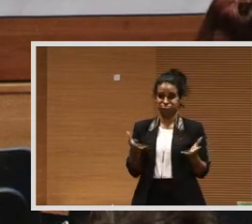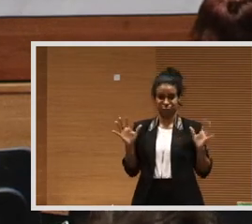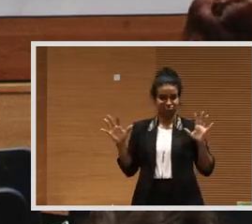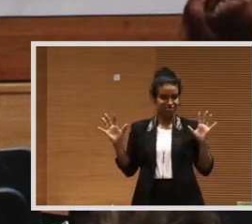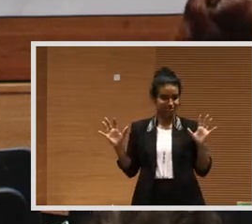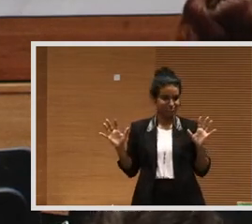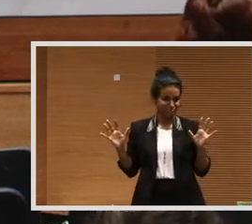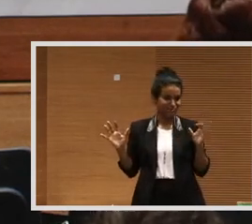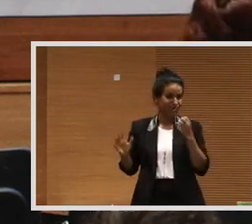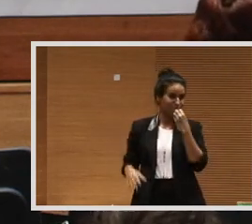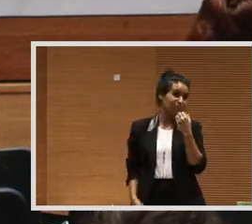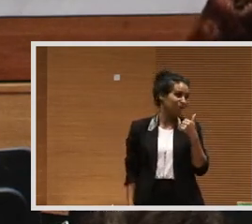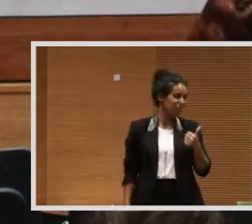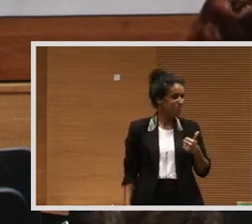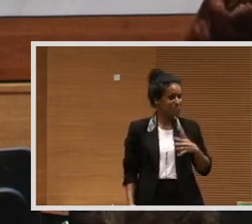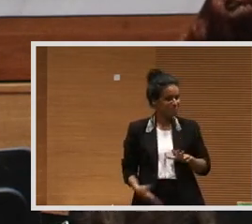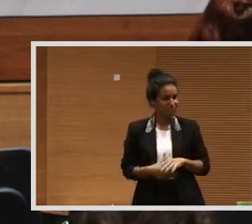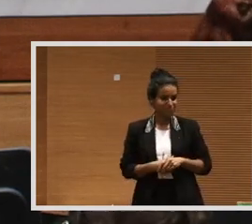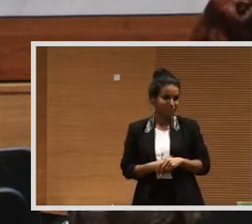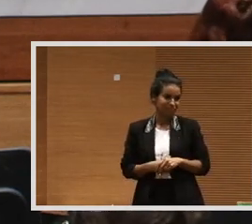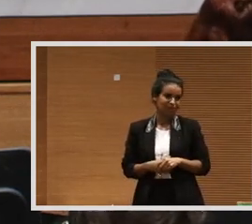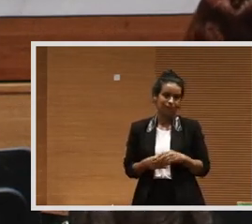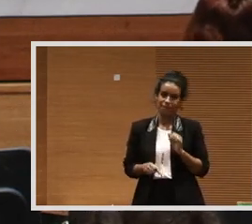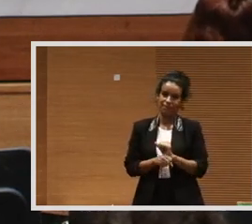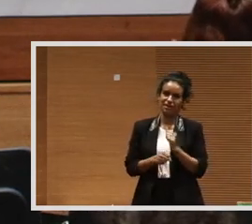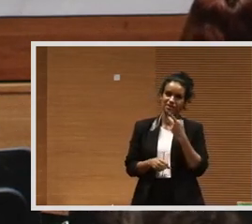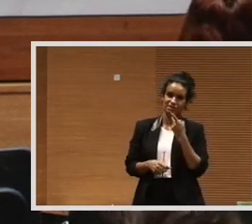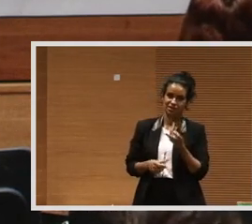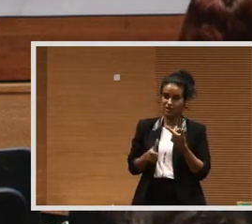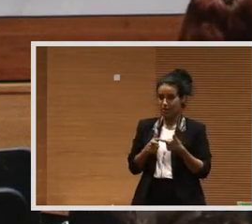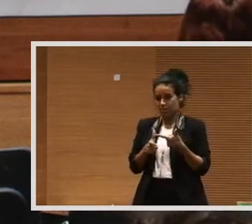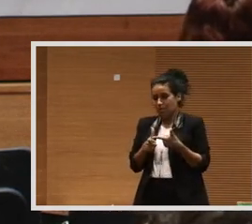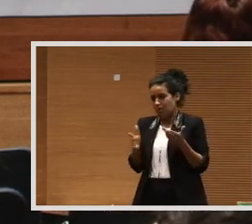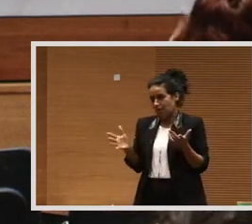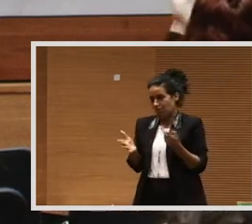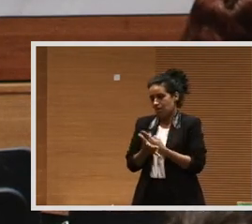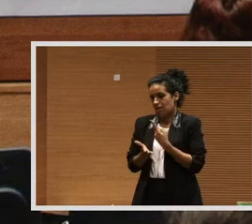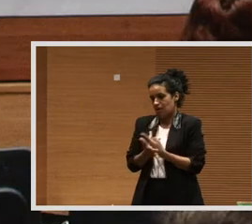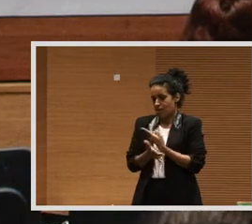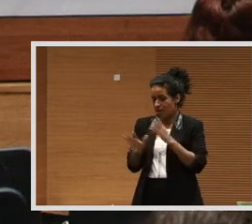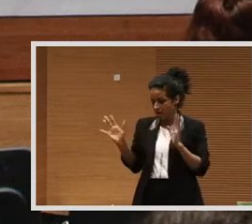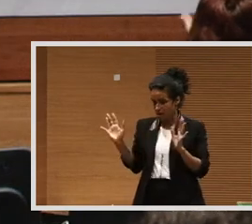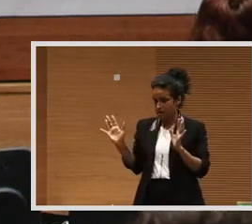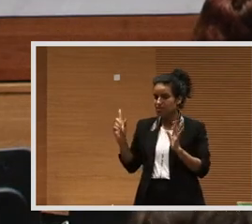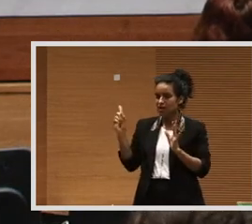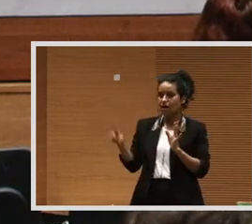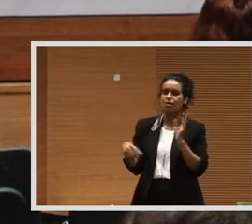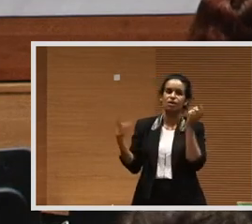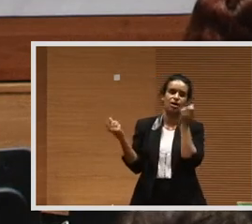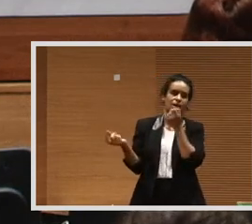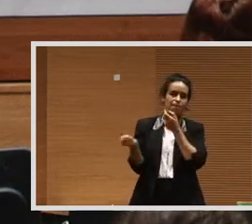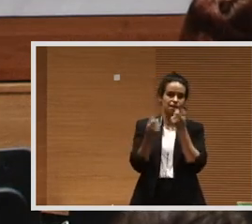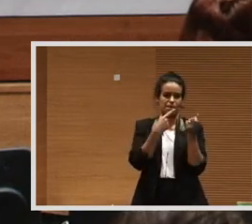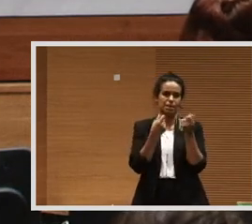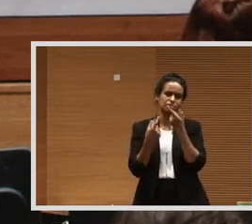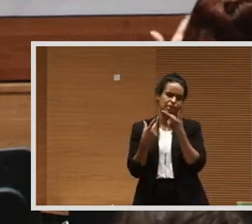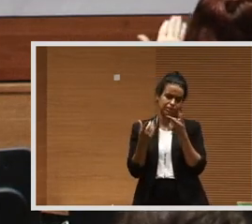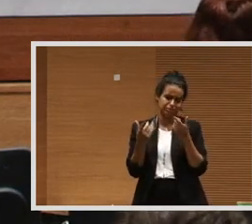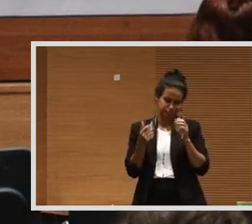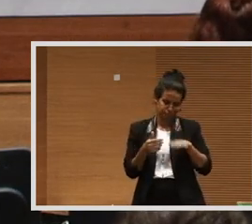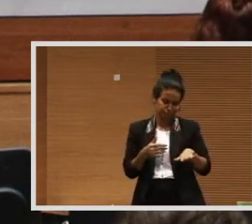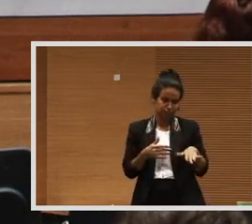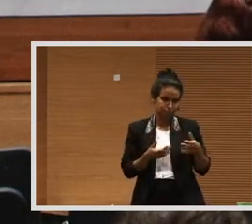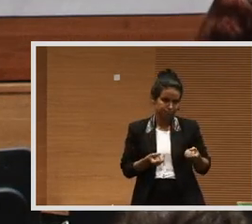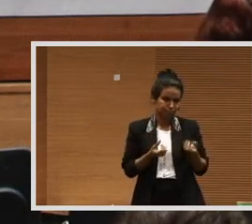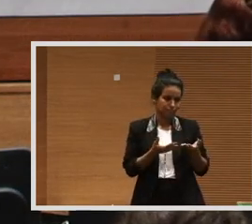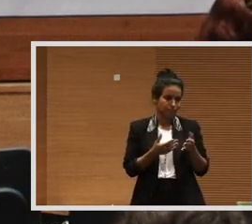bom. Então, assim, é, porque eu falei, não, espera aí, tem alguma coisa errada aí, essa coisa da medicalização mesmo com as crianças. Enfim,